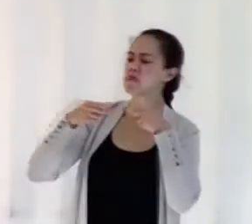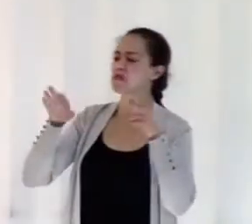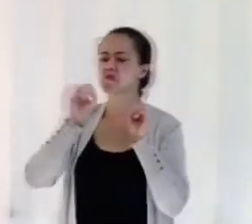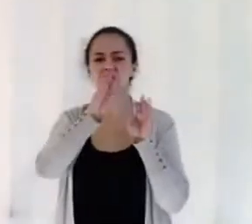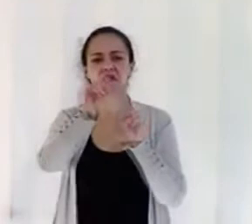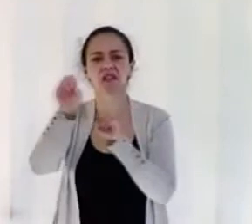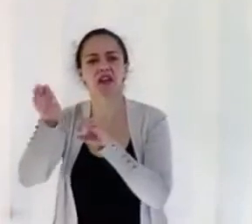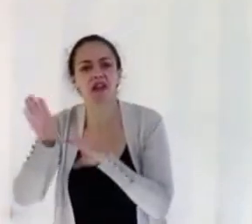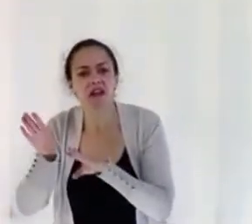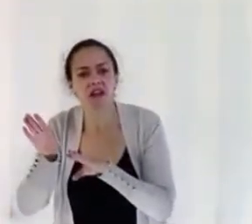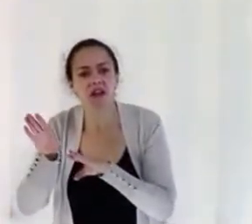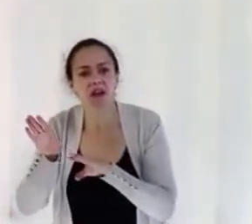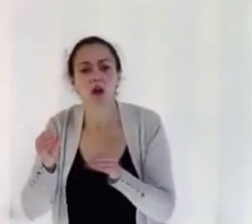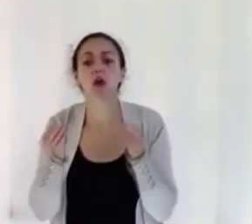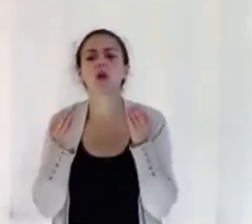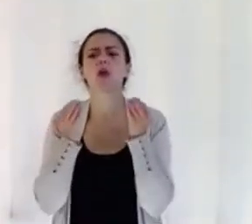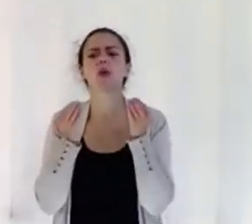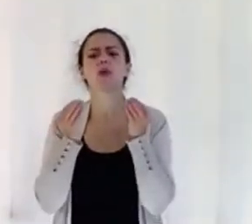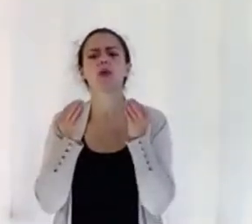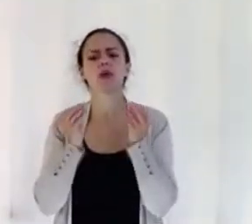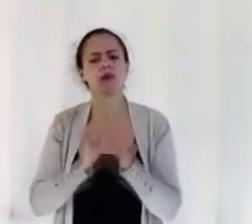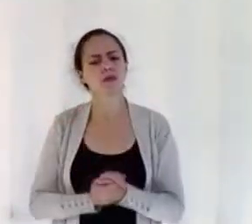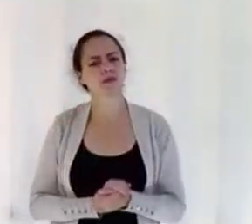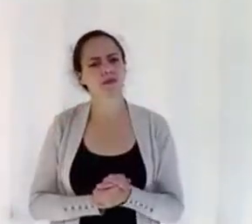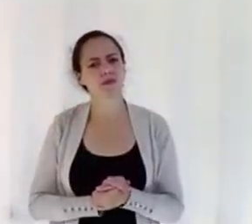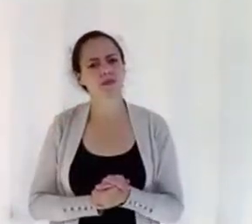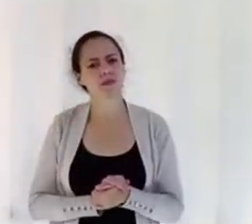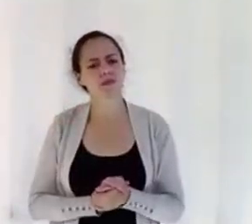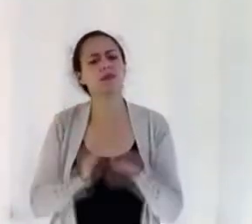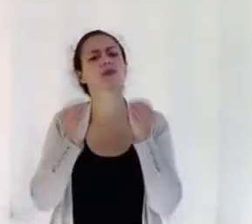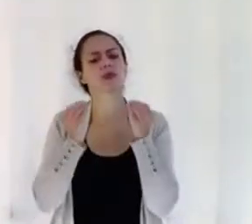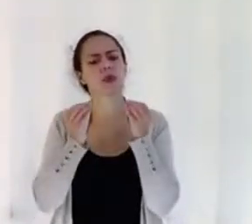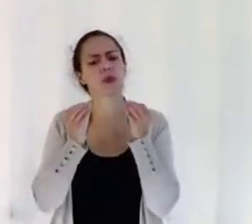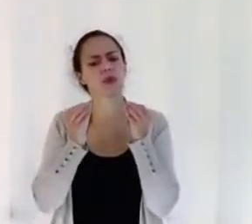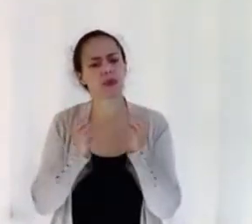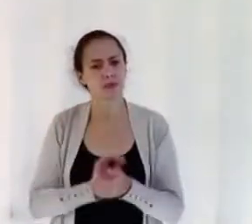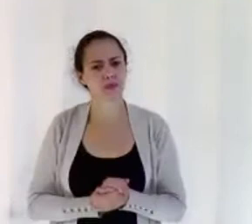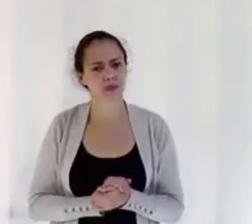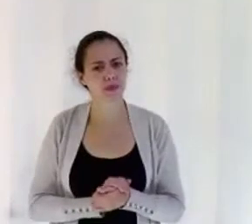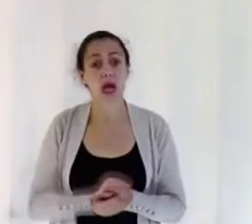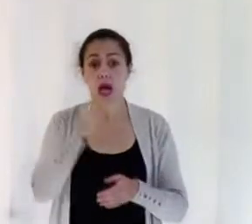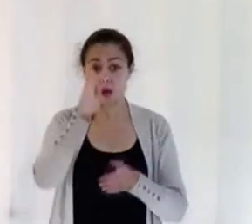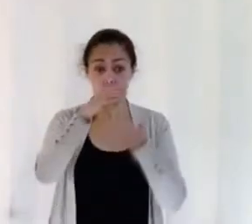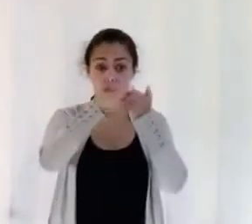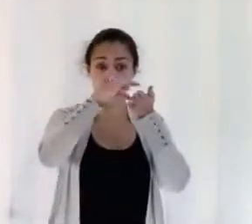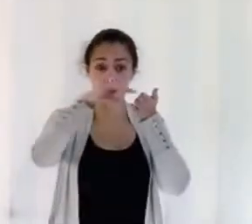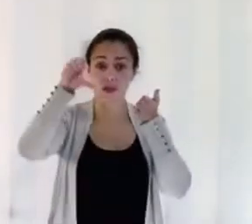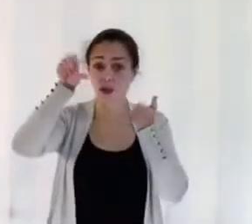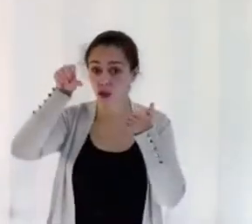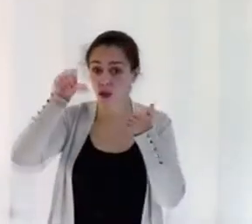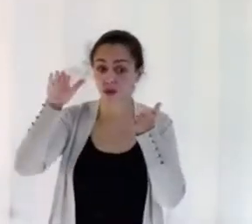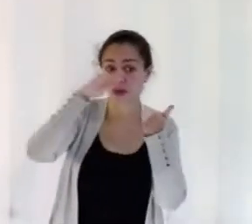Esse é o modelo. E a partir agora dos versículos de 9 a 14, Quando nós lemos, até parece